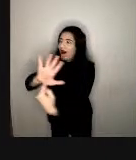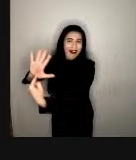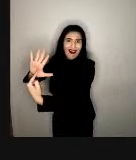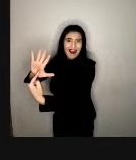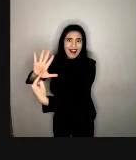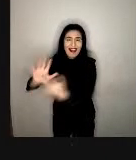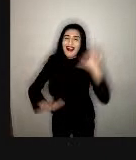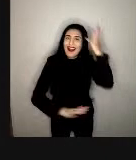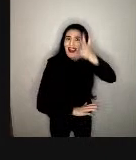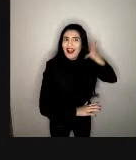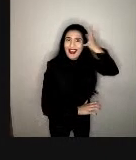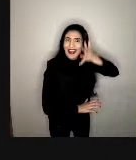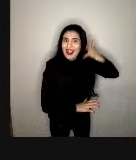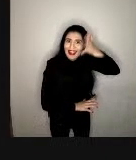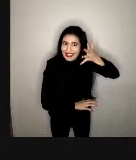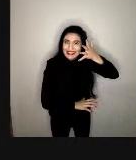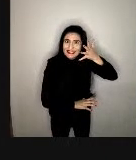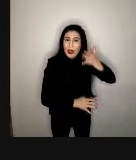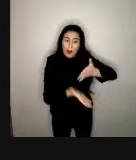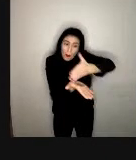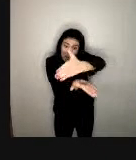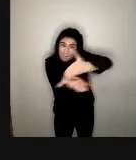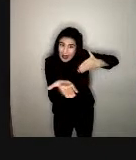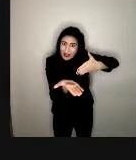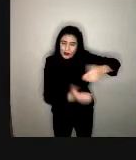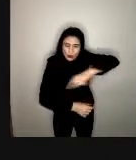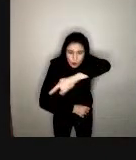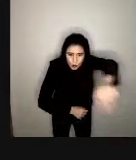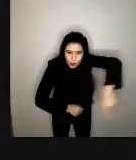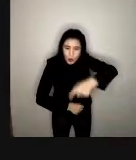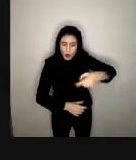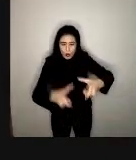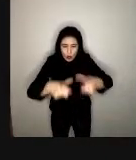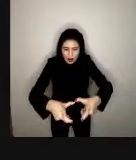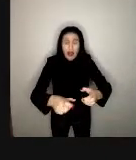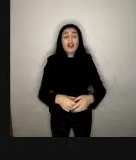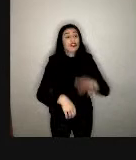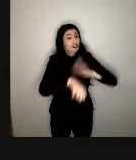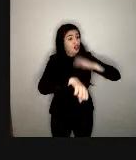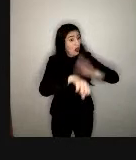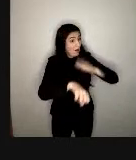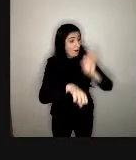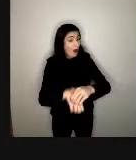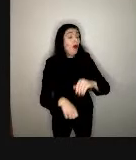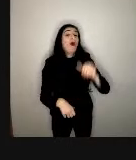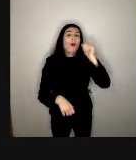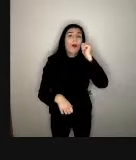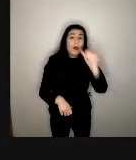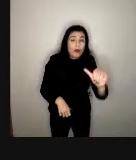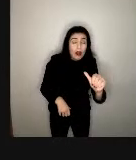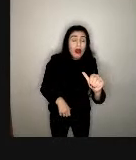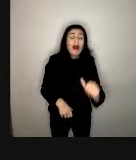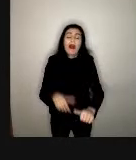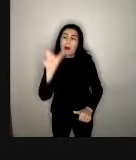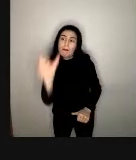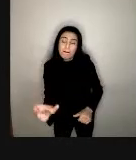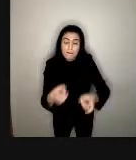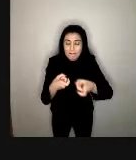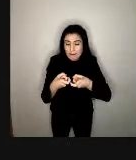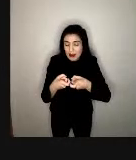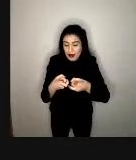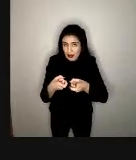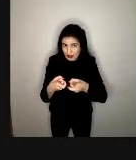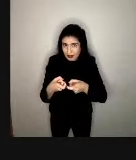a palestra no meio da exposição. A gente chama médicos, como a doutora Fabiana Matriz, que está aqui fazendo a palestra, a gente chama as